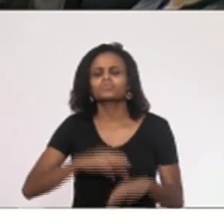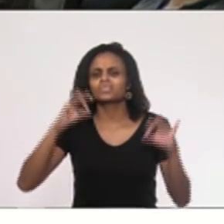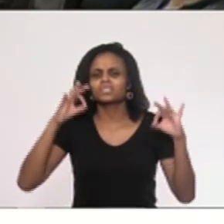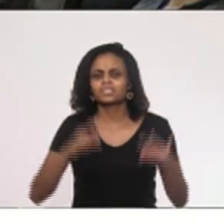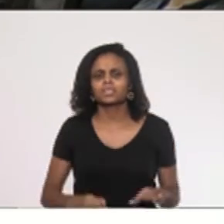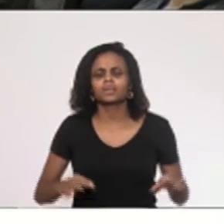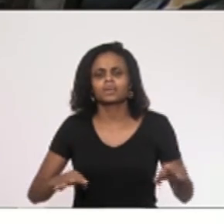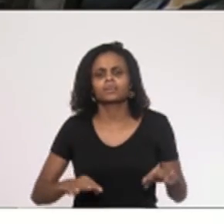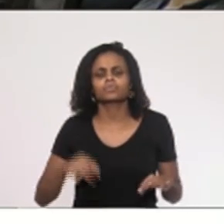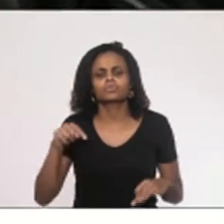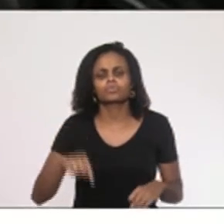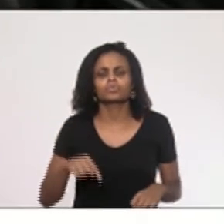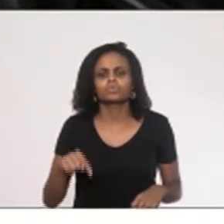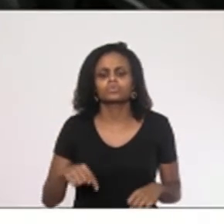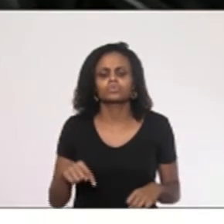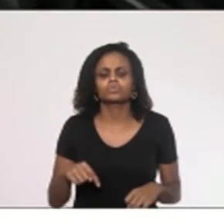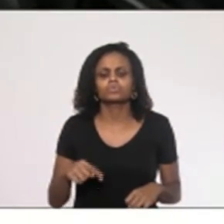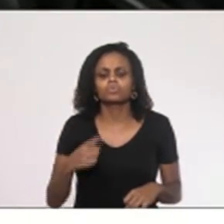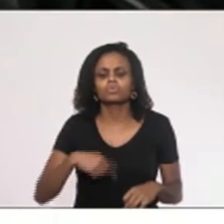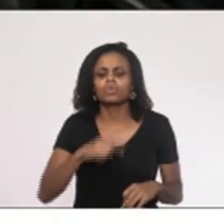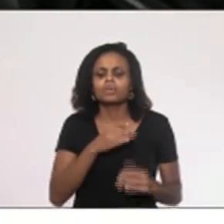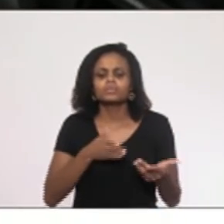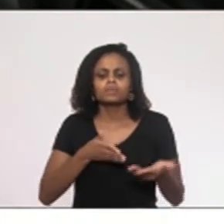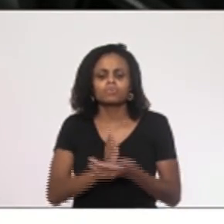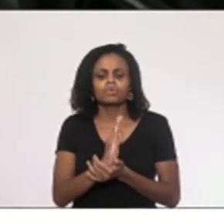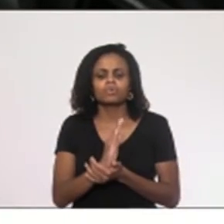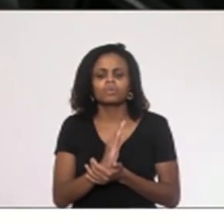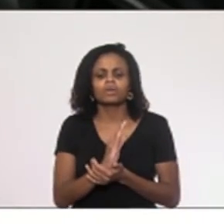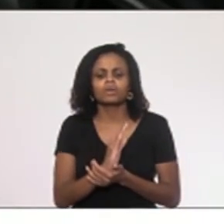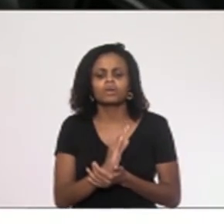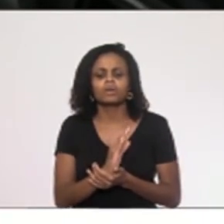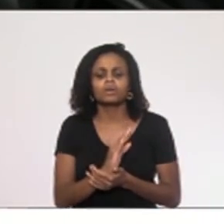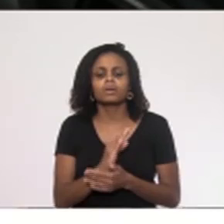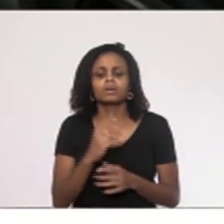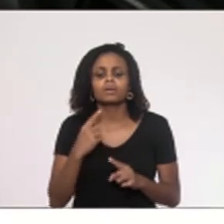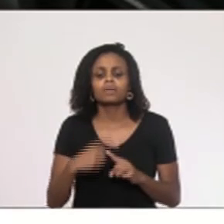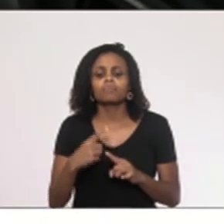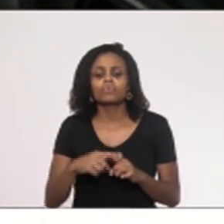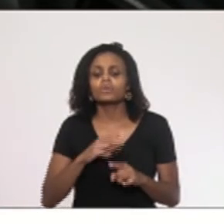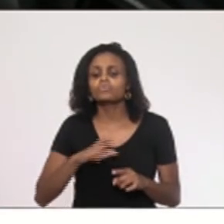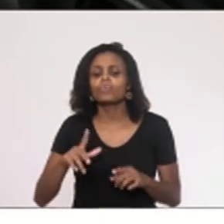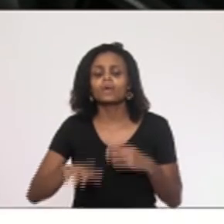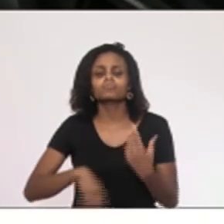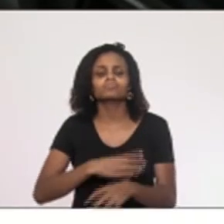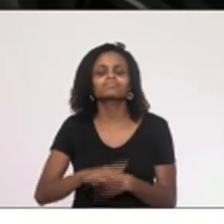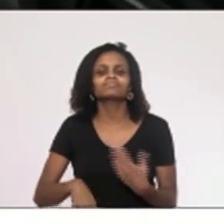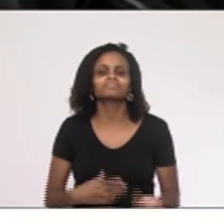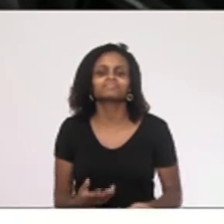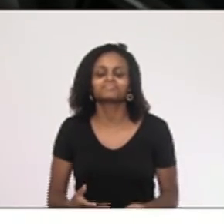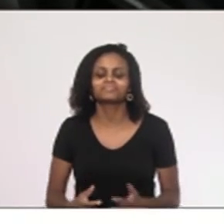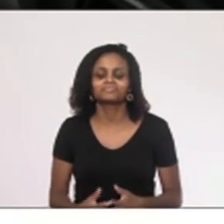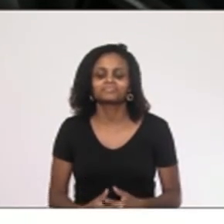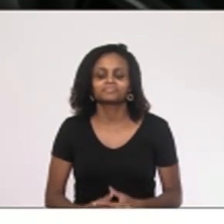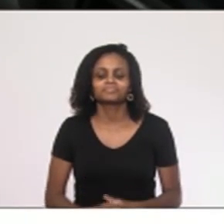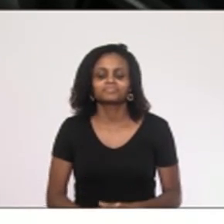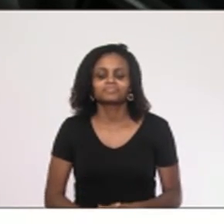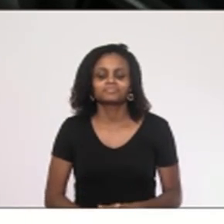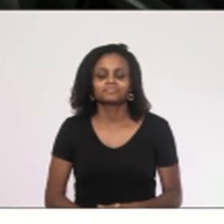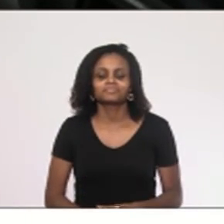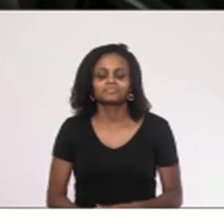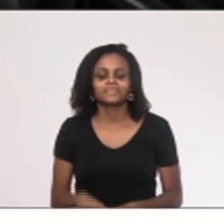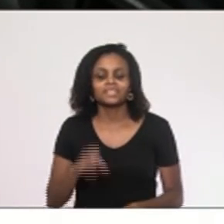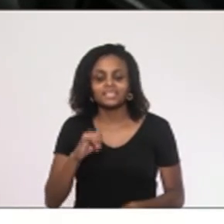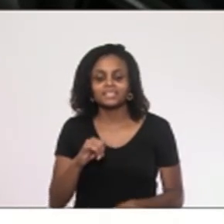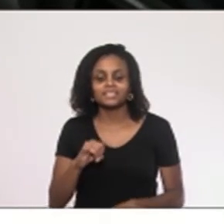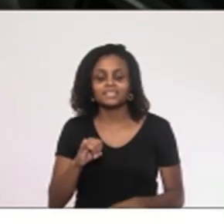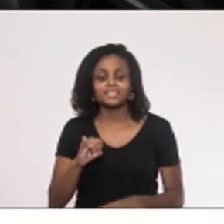certo, exatamente para nós aprovarmos isto daqui. Porque não é de lambança. Se fosse de lambança, eu não estava